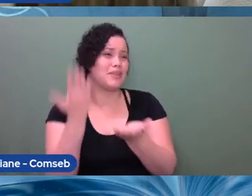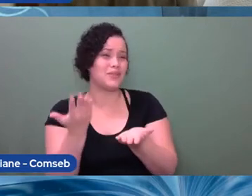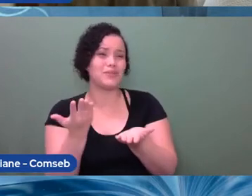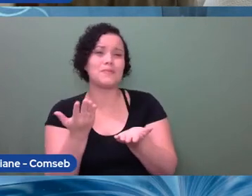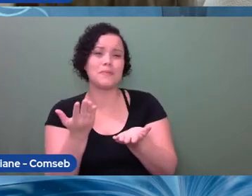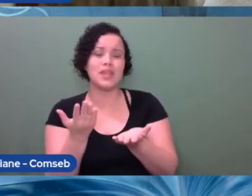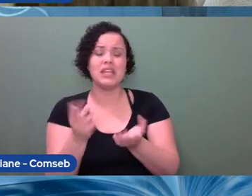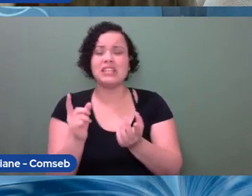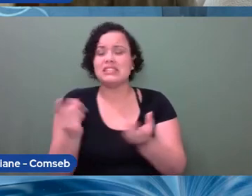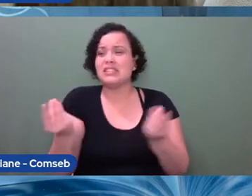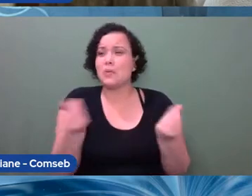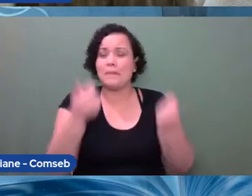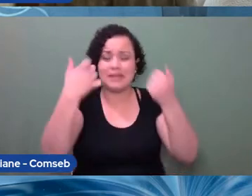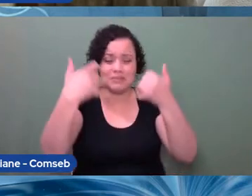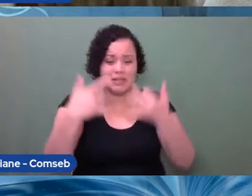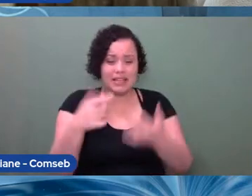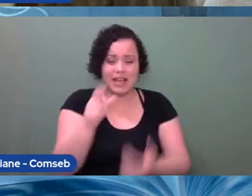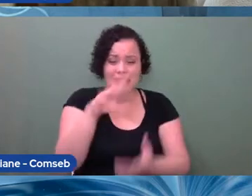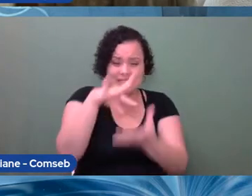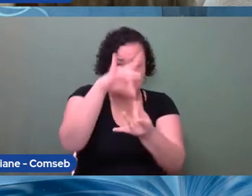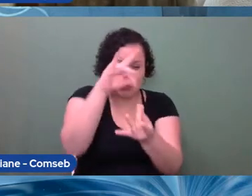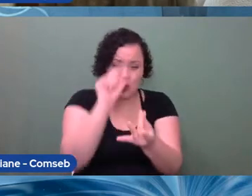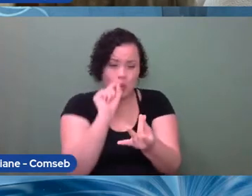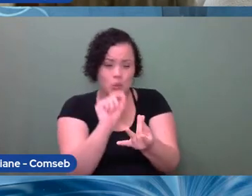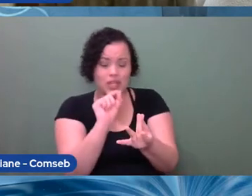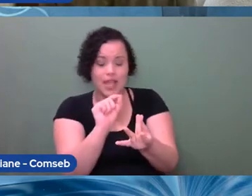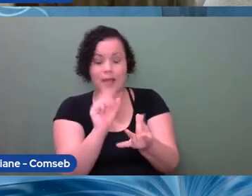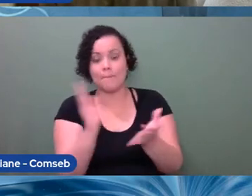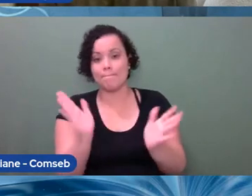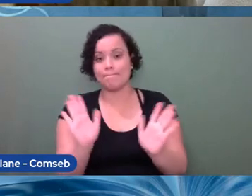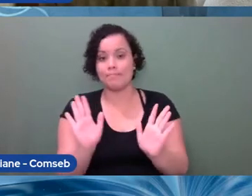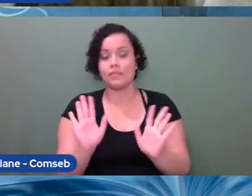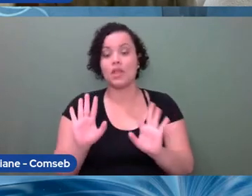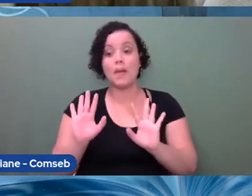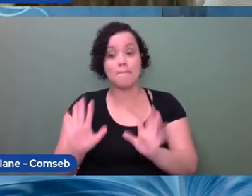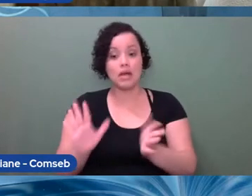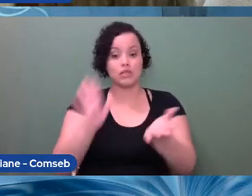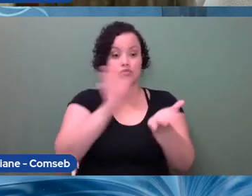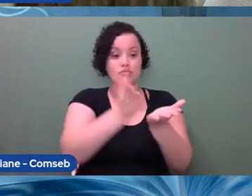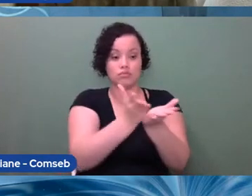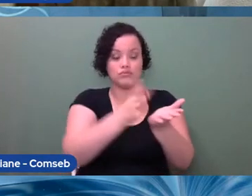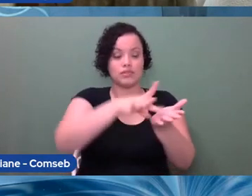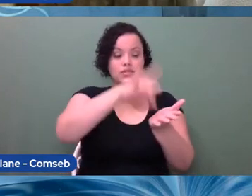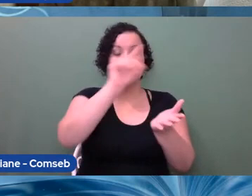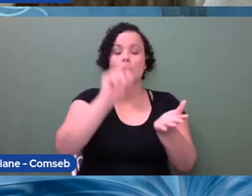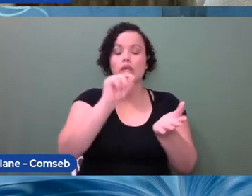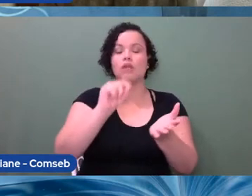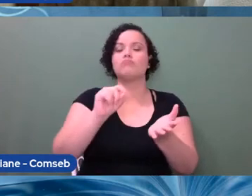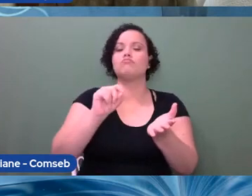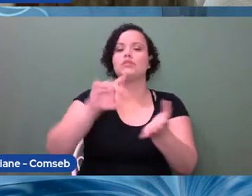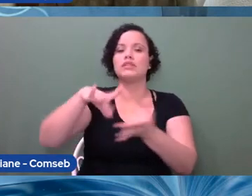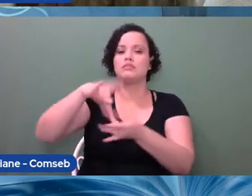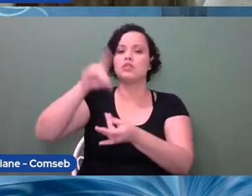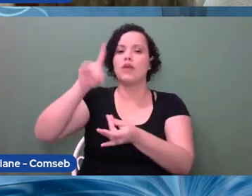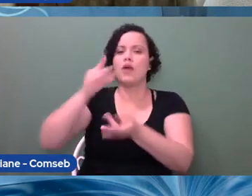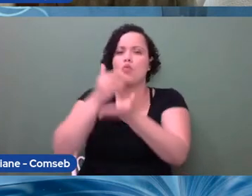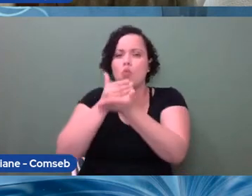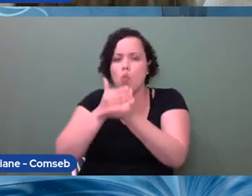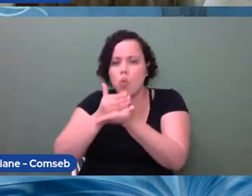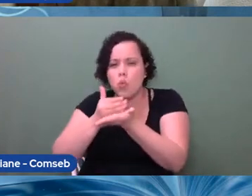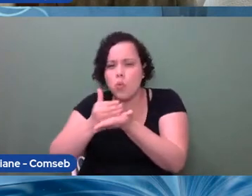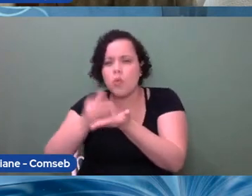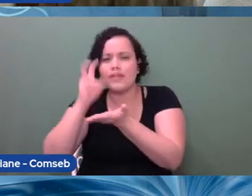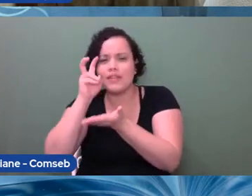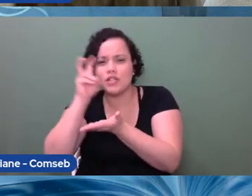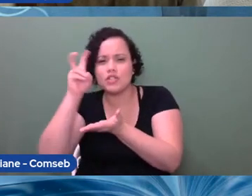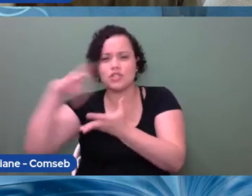que é o Espírito? Se a gente puder definir, como está lá no Livro dos Espíritos, é o princípio inteligente do universo. Por que que